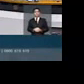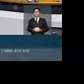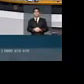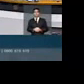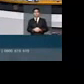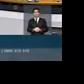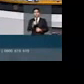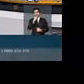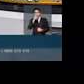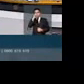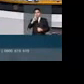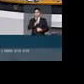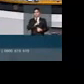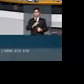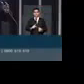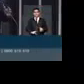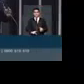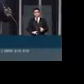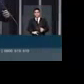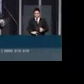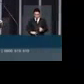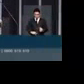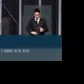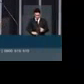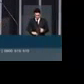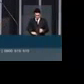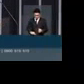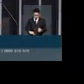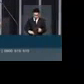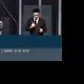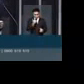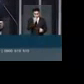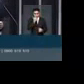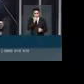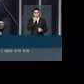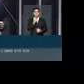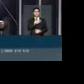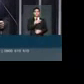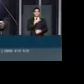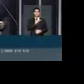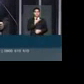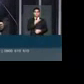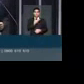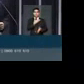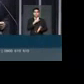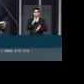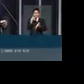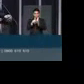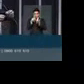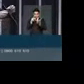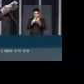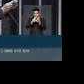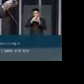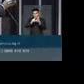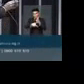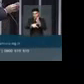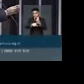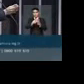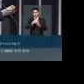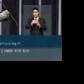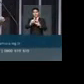Senhor presidente, meus colegas, a verdade tarda, mas